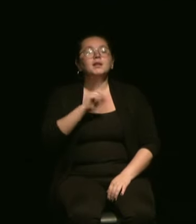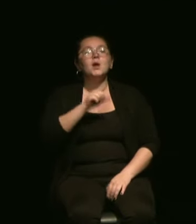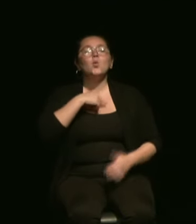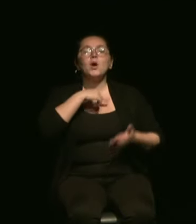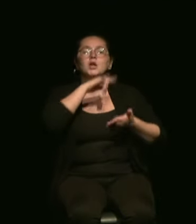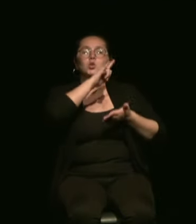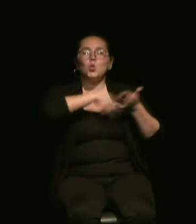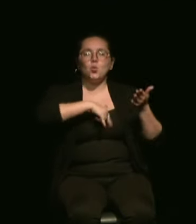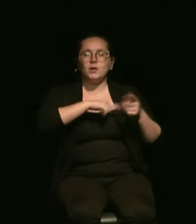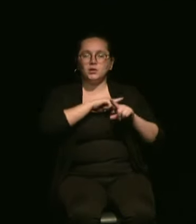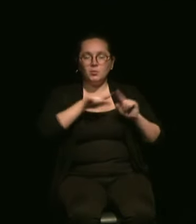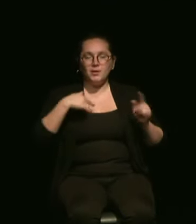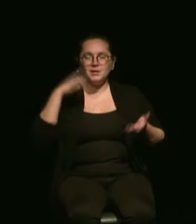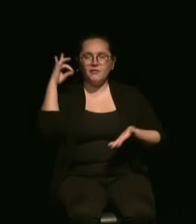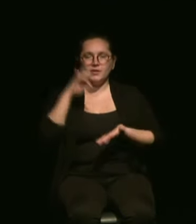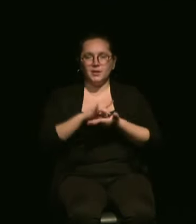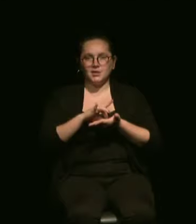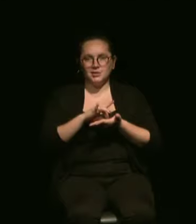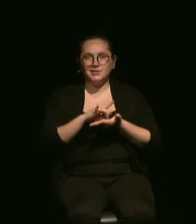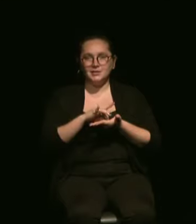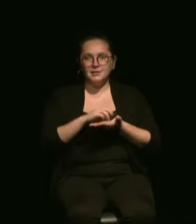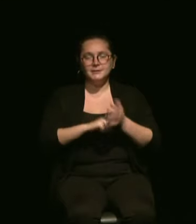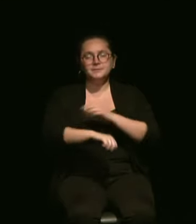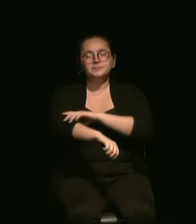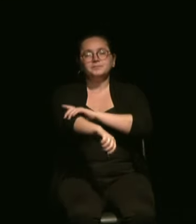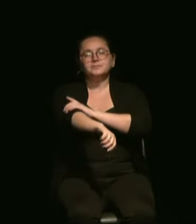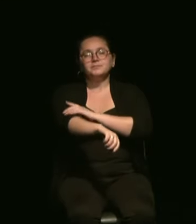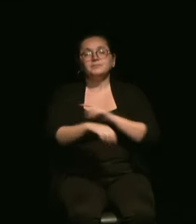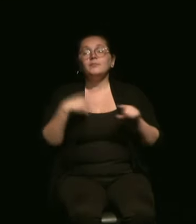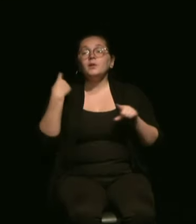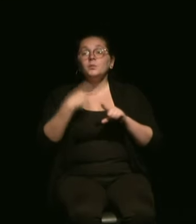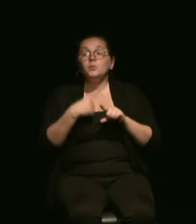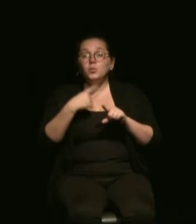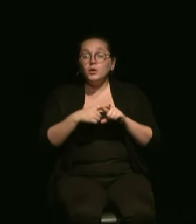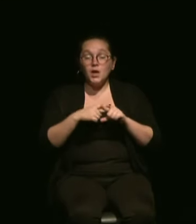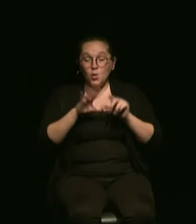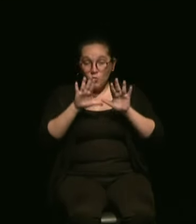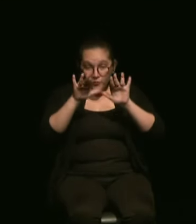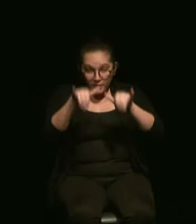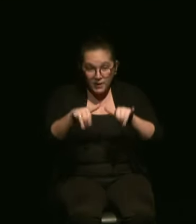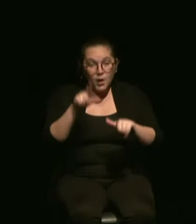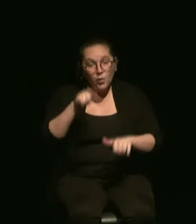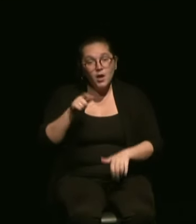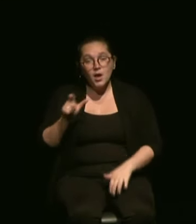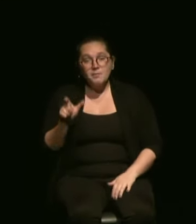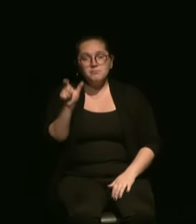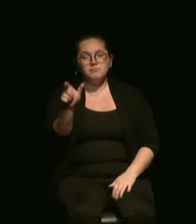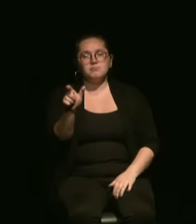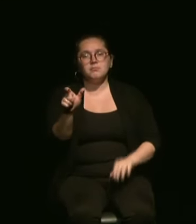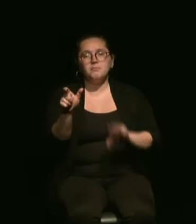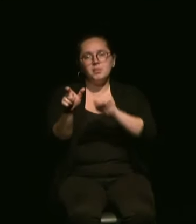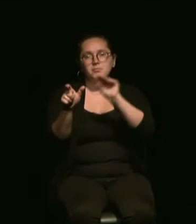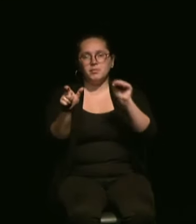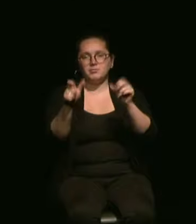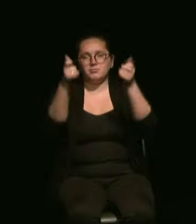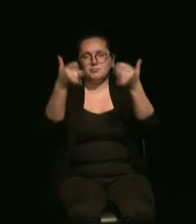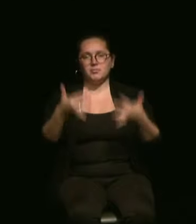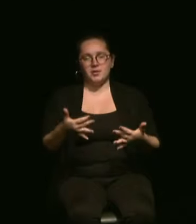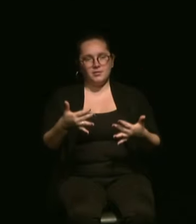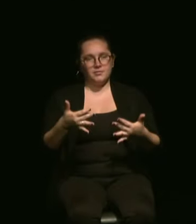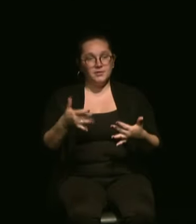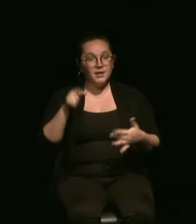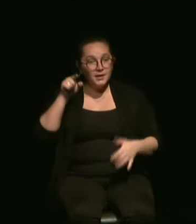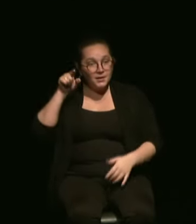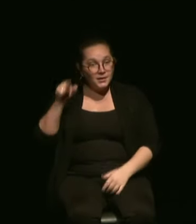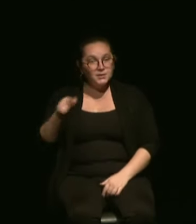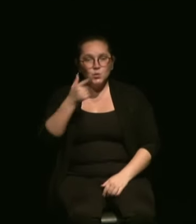verdade. O ato, afinal, é a palavra, e basta a palavra. E essa é a razão pela qual o